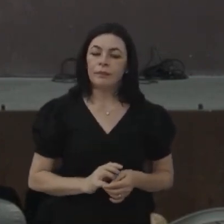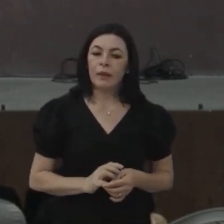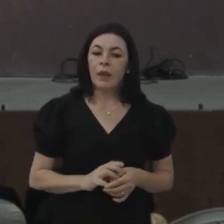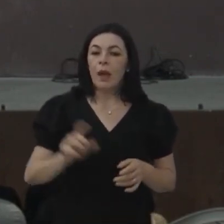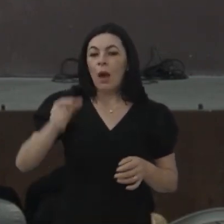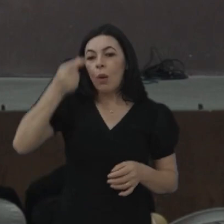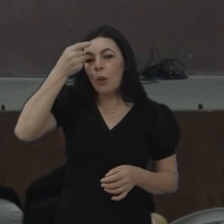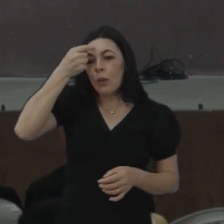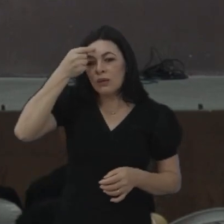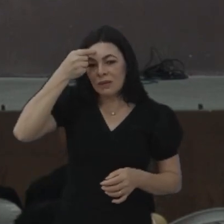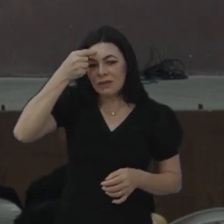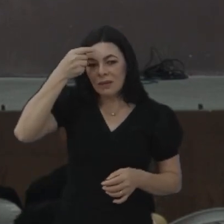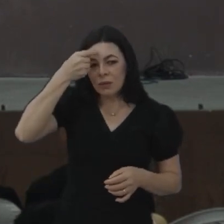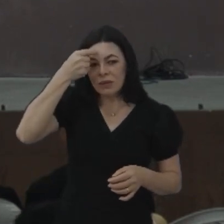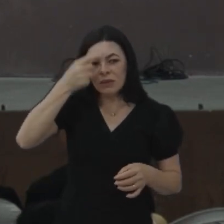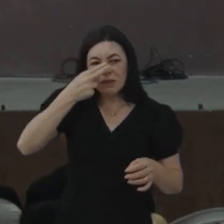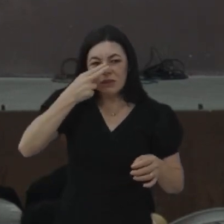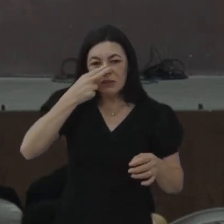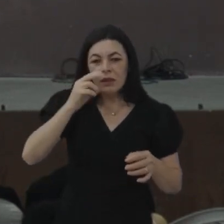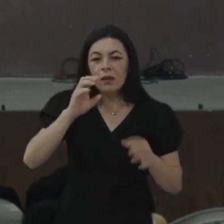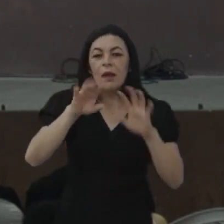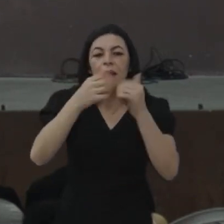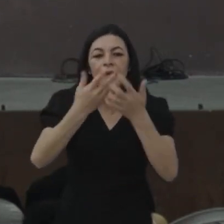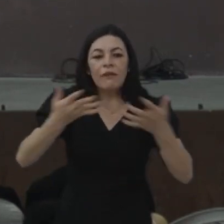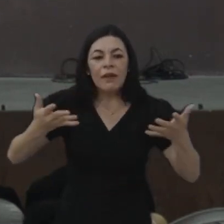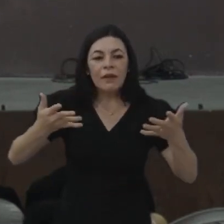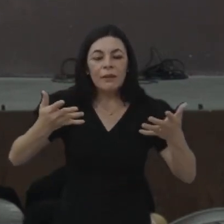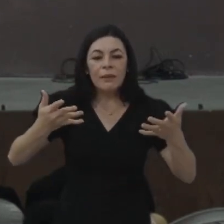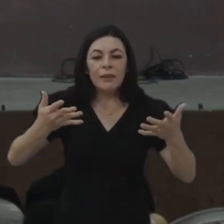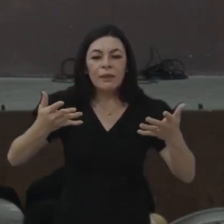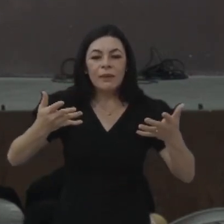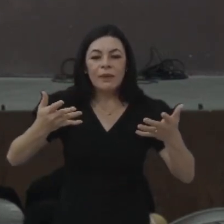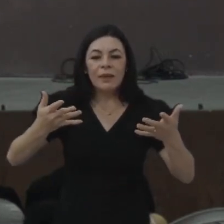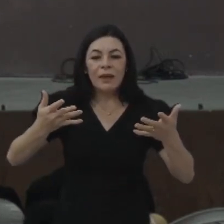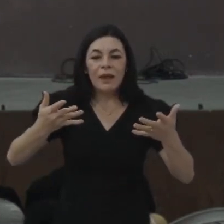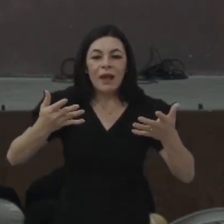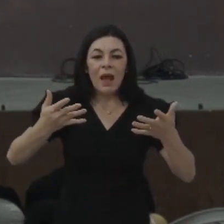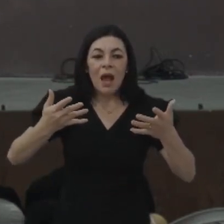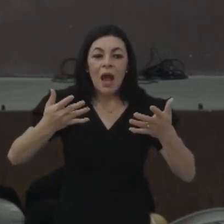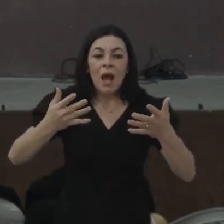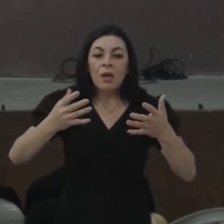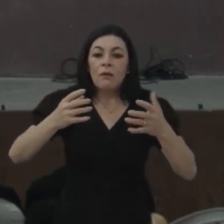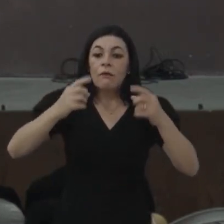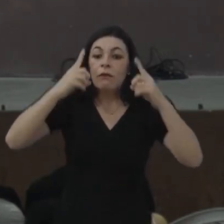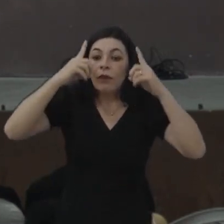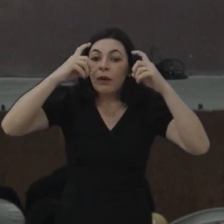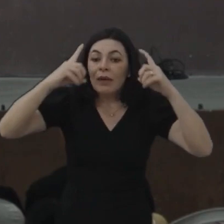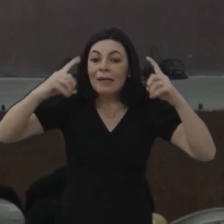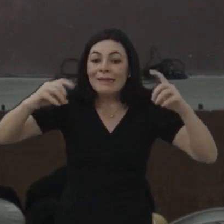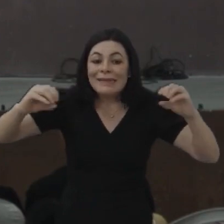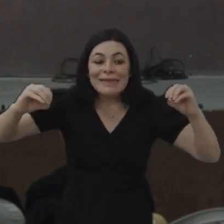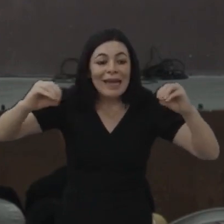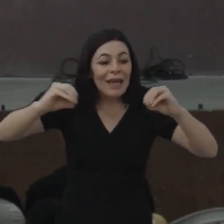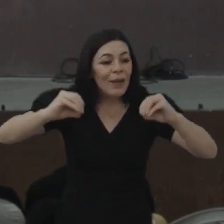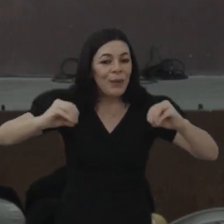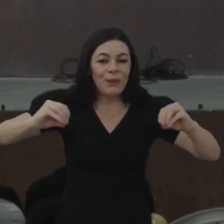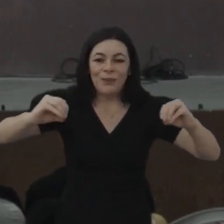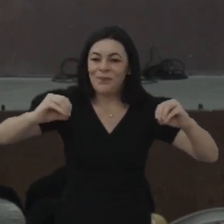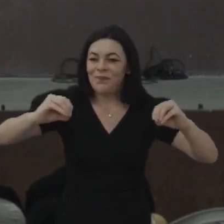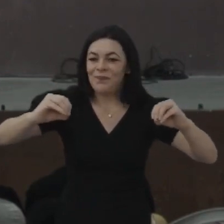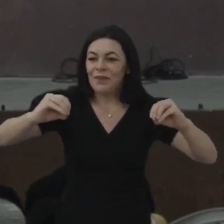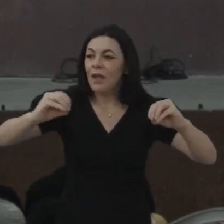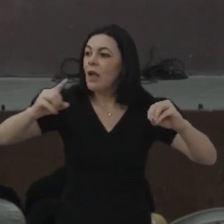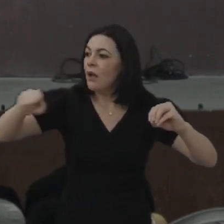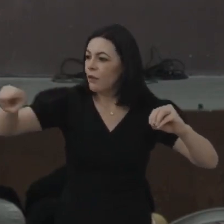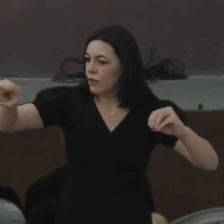consciência cristã é um evento que ocorre sem um único problema de violência. Para quem é da polícia